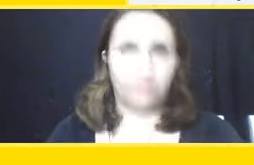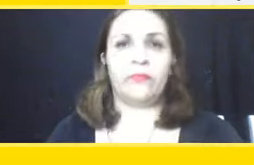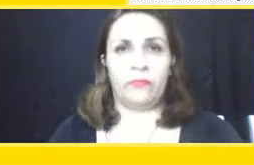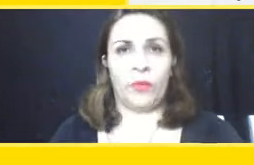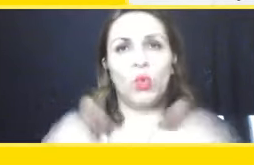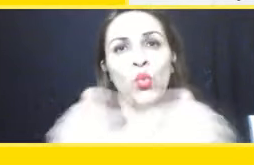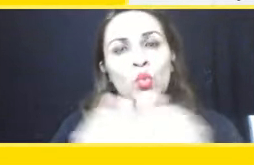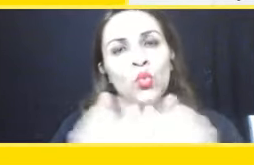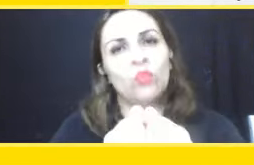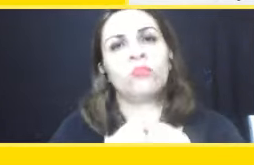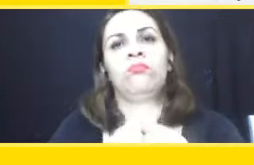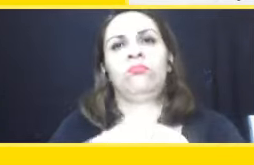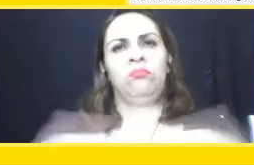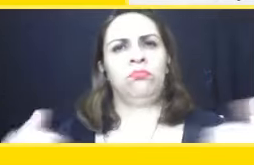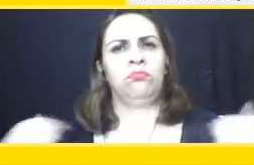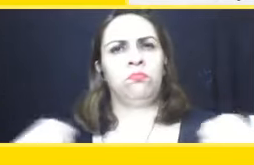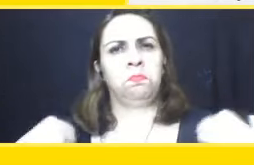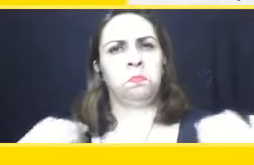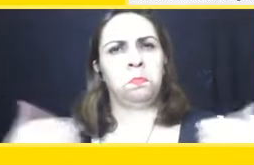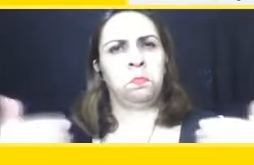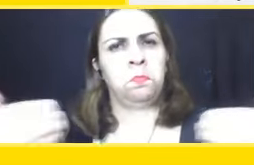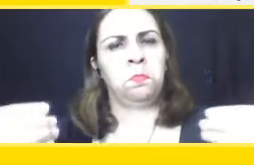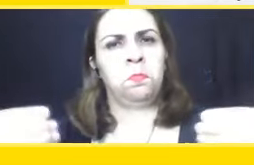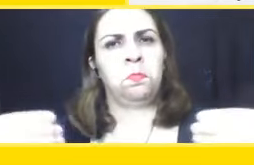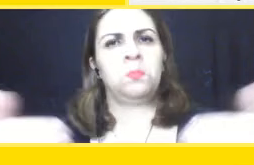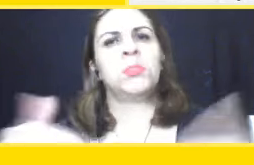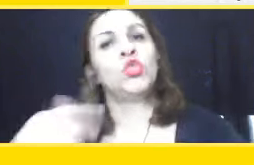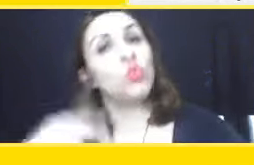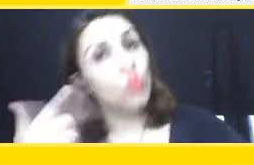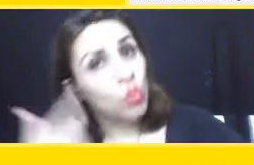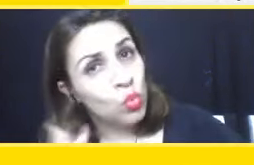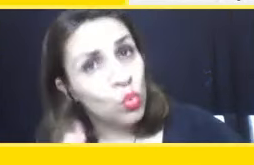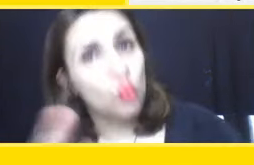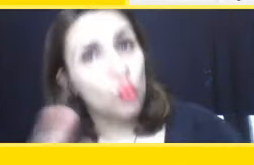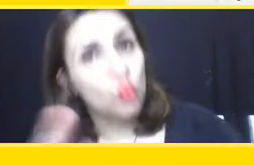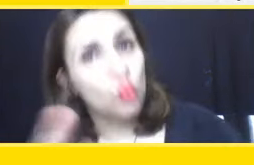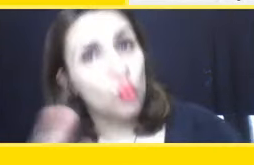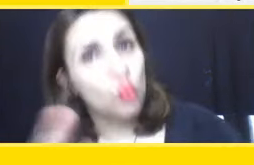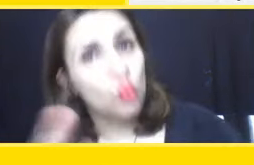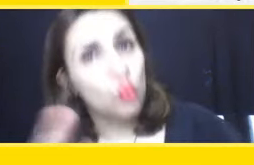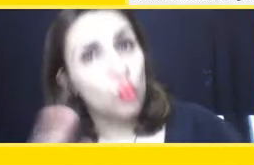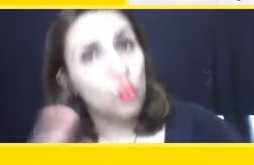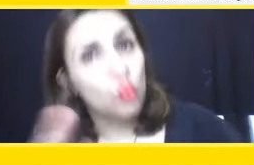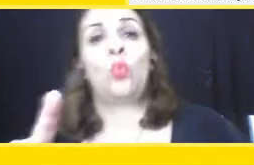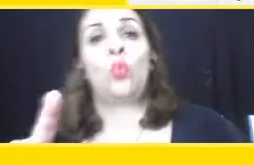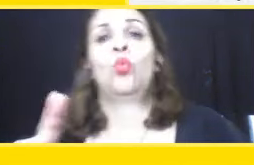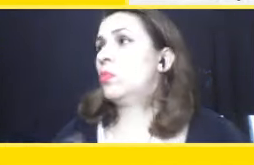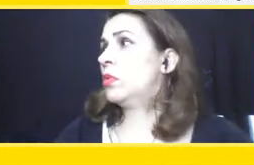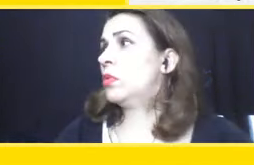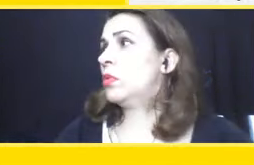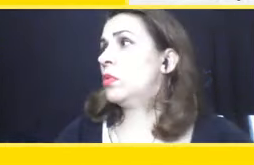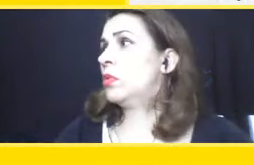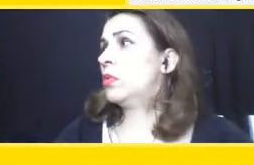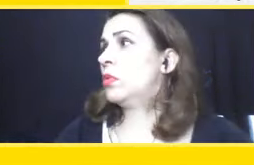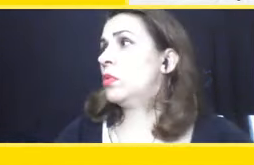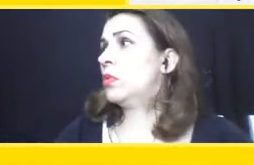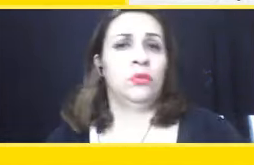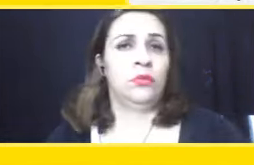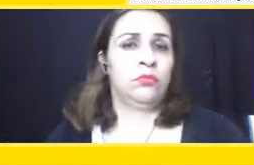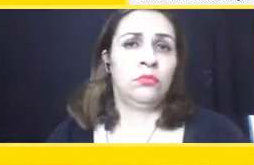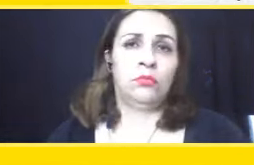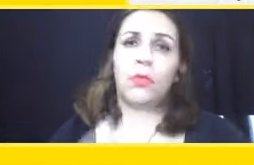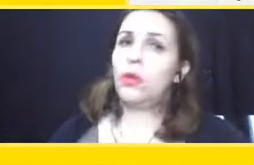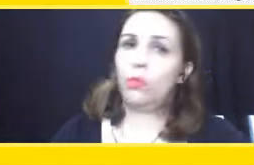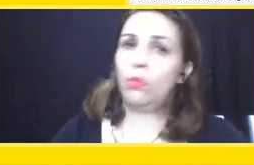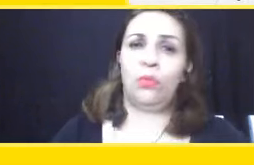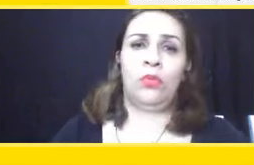desembargadores, que são mais experientes, mais uma vez, certo, revoguem uma decisão descabida que